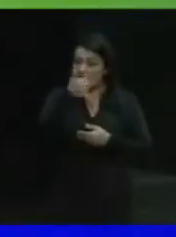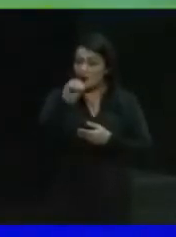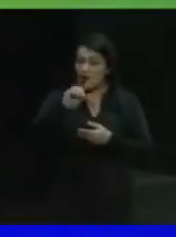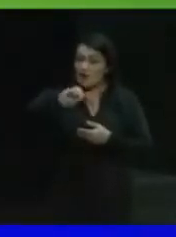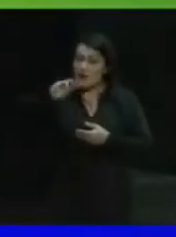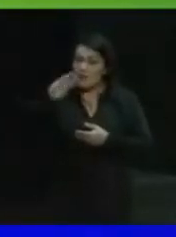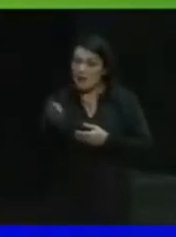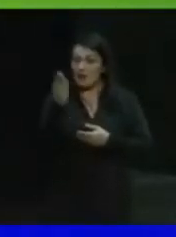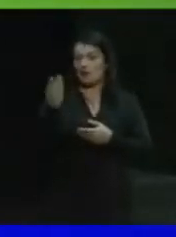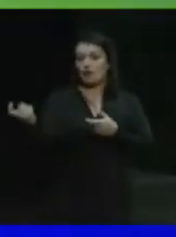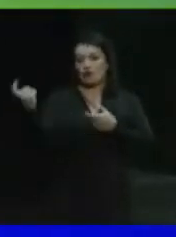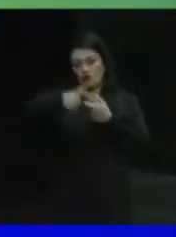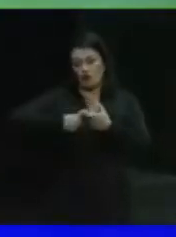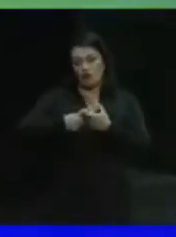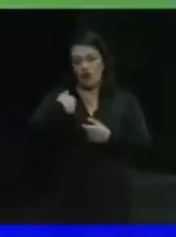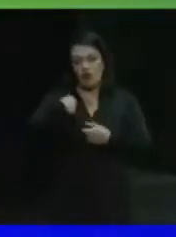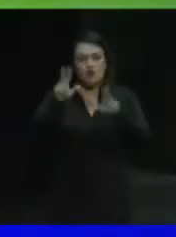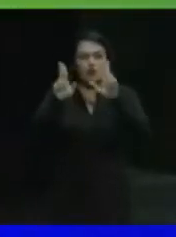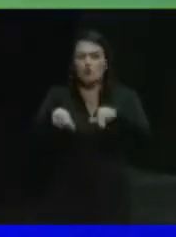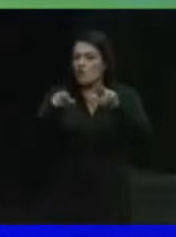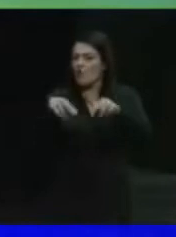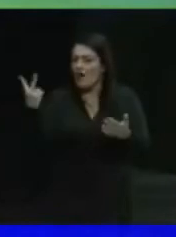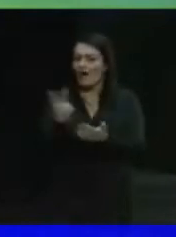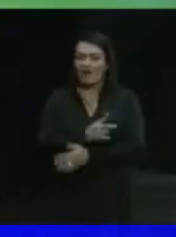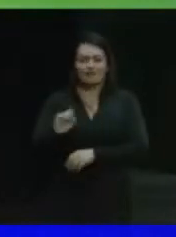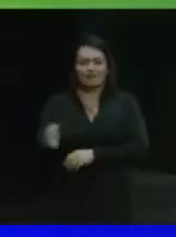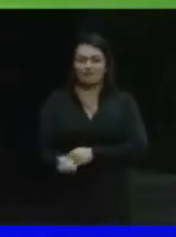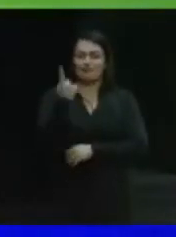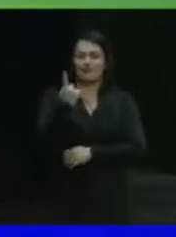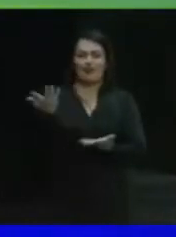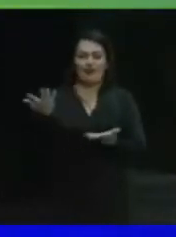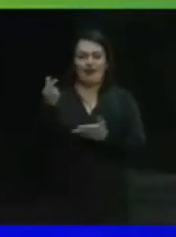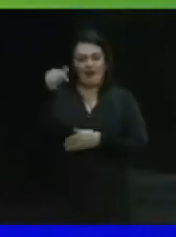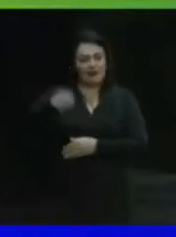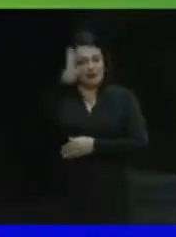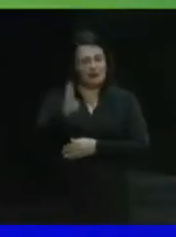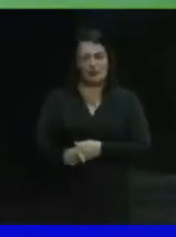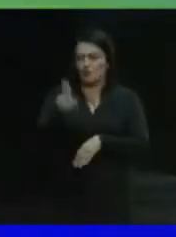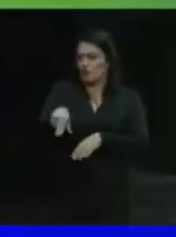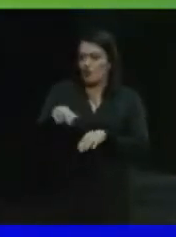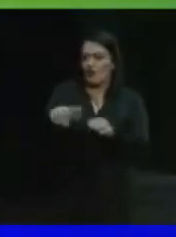devolvidos. Isso nunca aconteceu antes no Brasil.